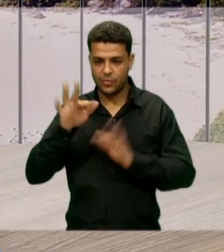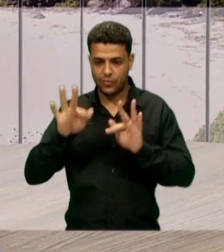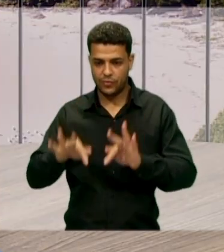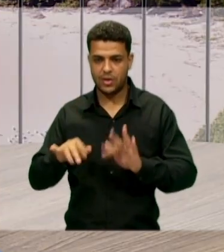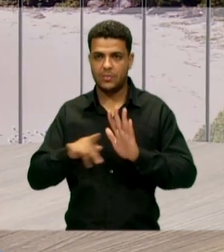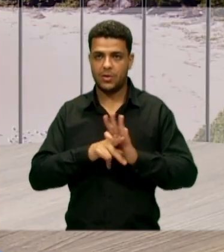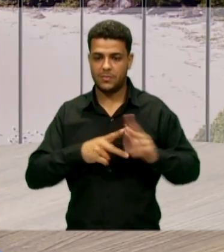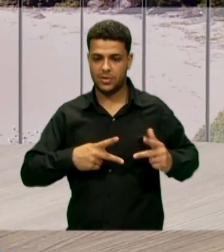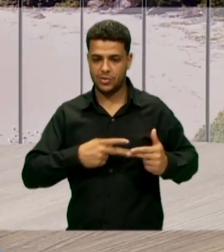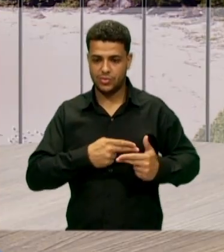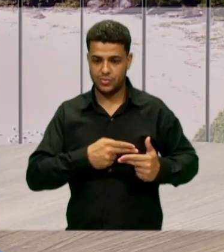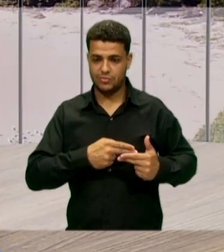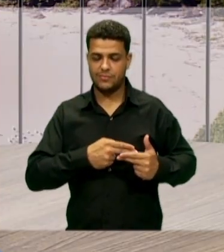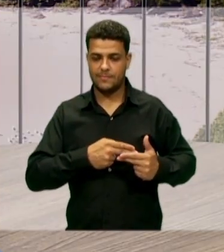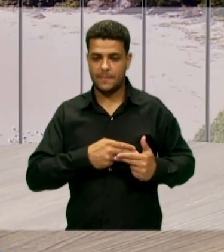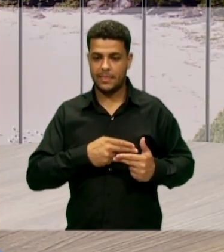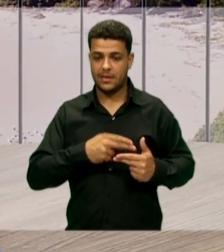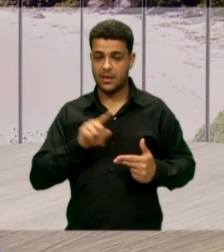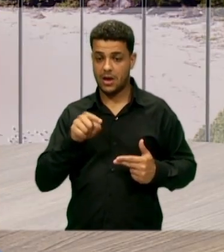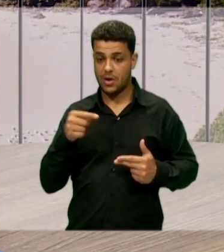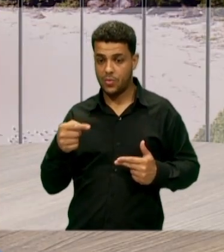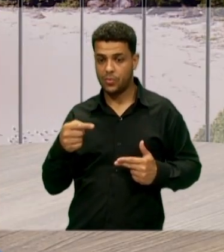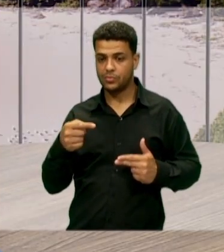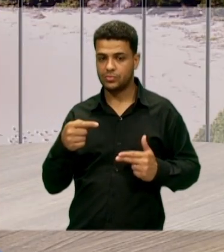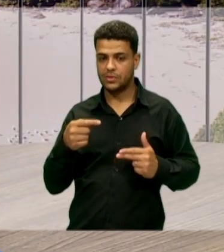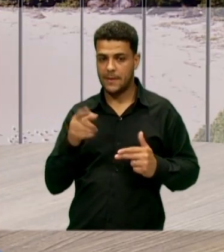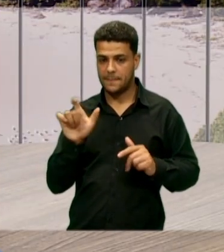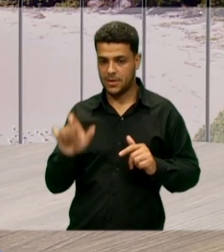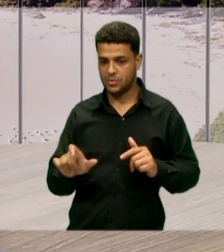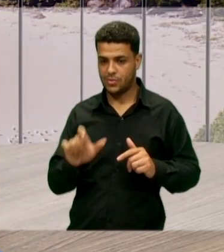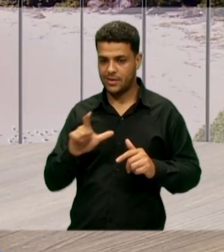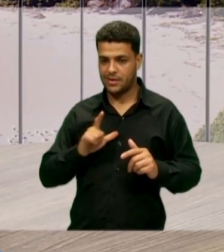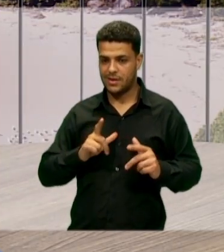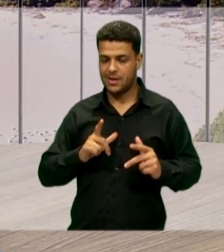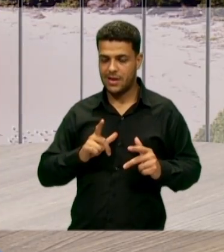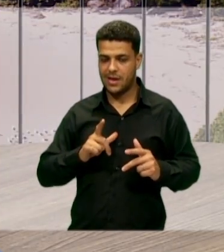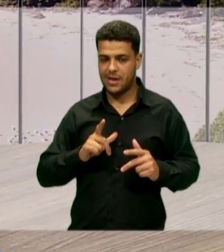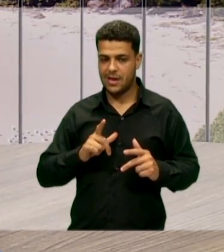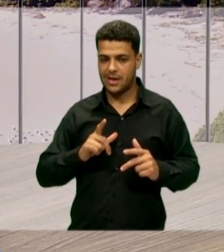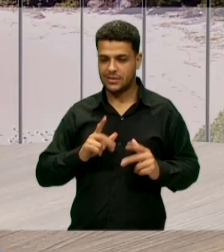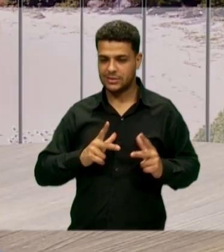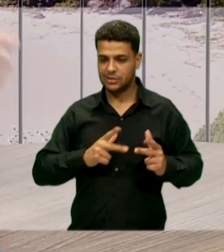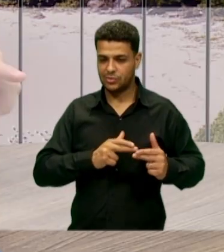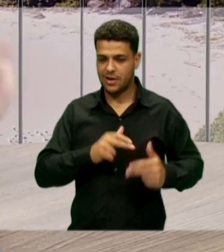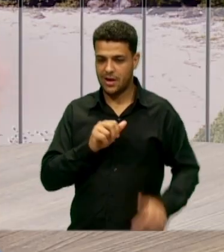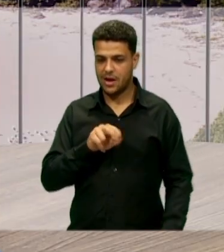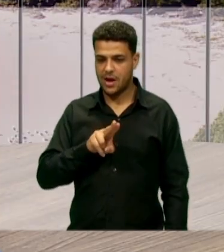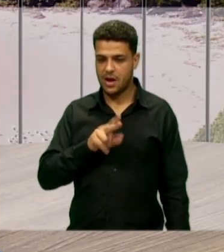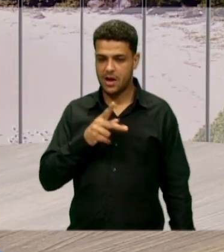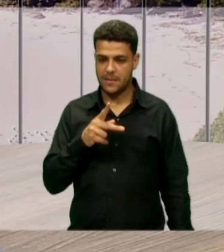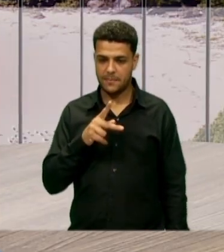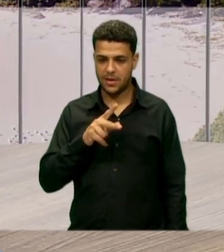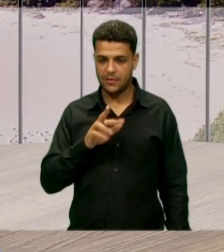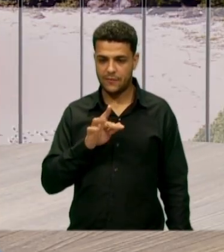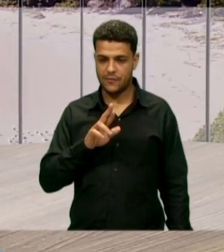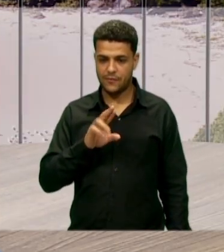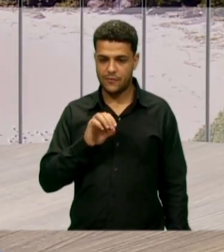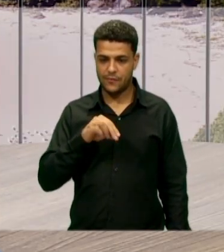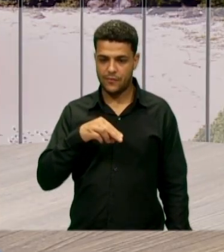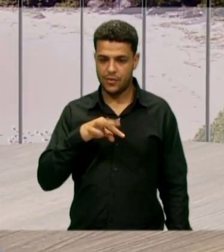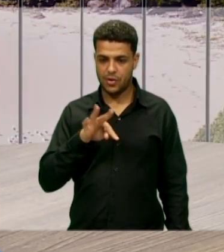As outras pacientes, normalmente, elas vão, a gente chama de cirurgia upfront, que primeiro elas operam e depois elas